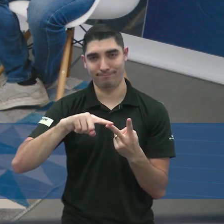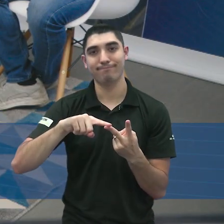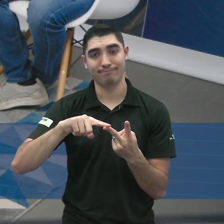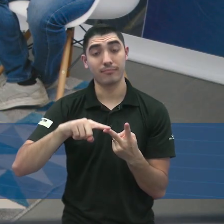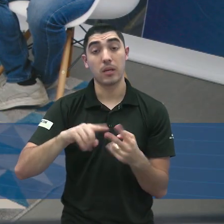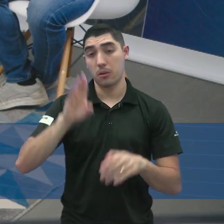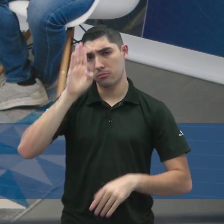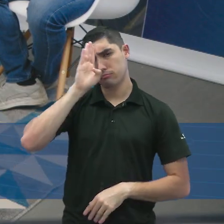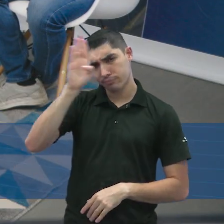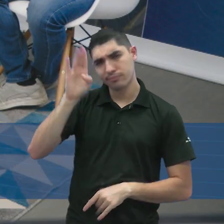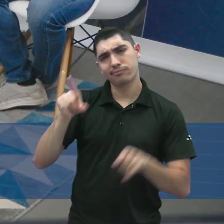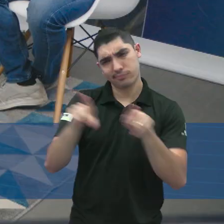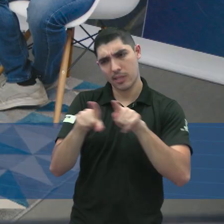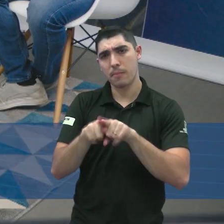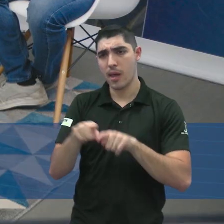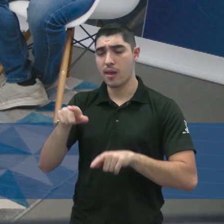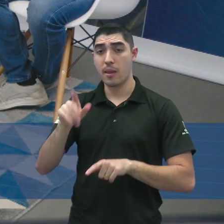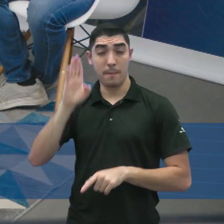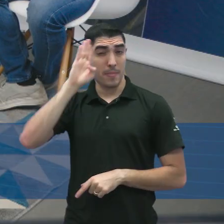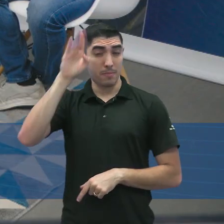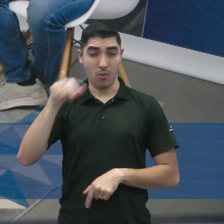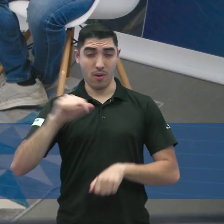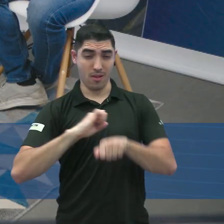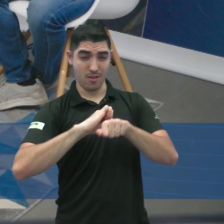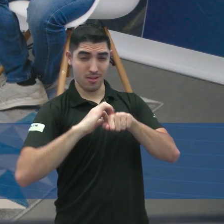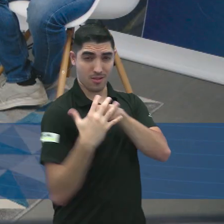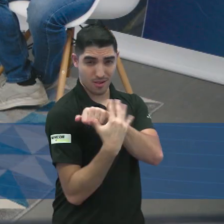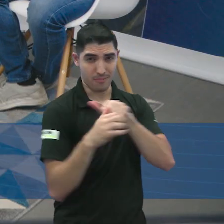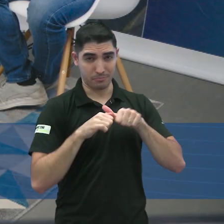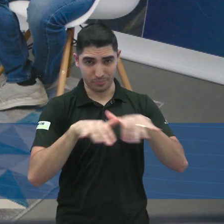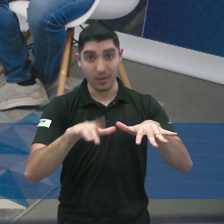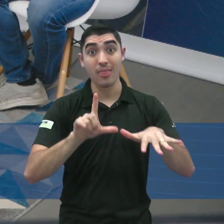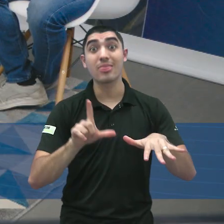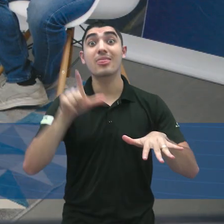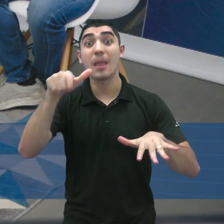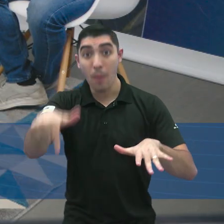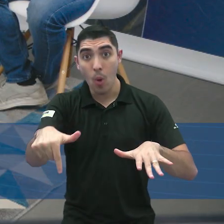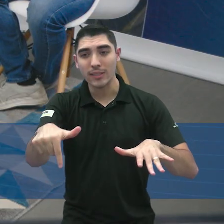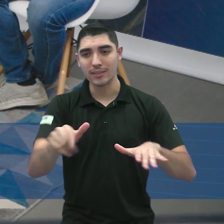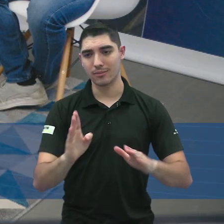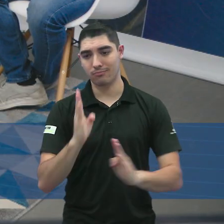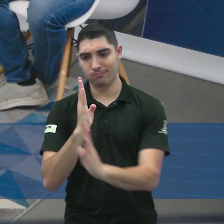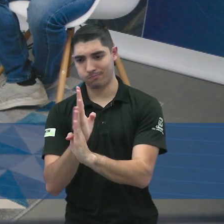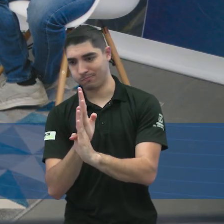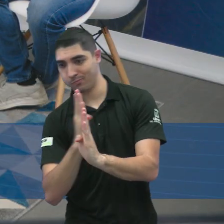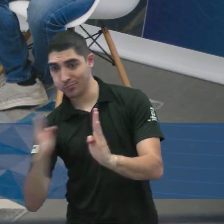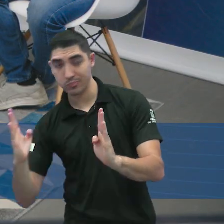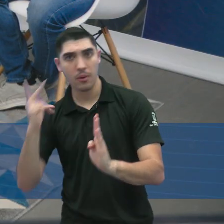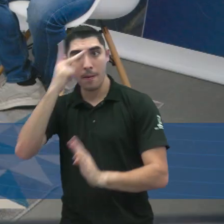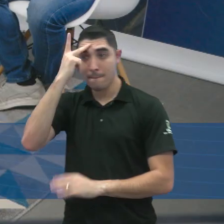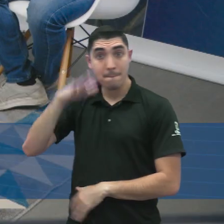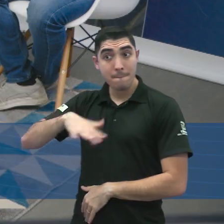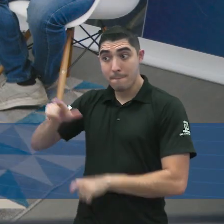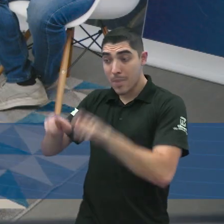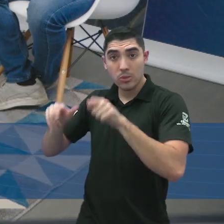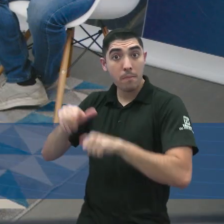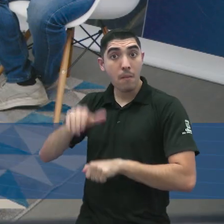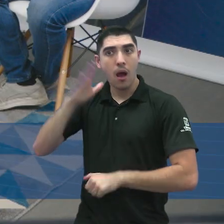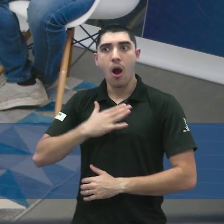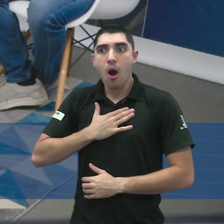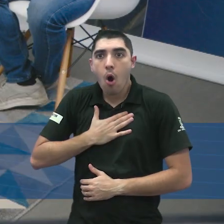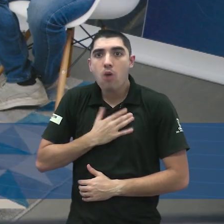mudanças no consumo, especialmente no pós-pandemia, né, houve uma grande aderência, né, ao consumo eletrônico, né, e aí